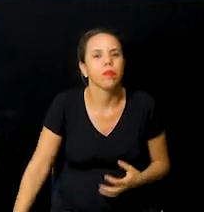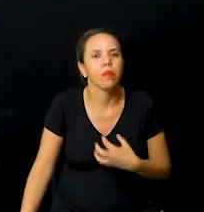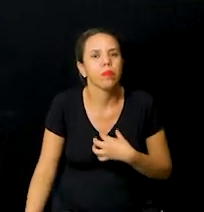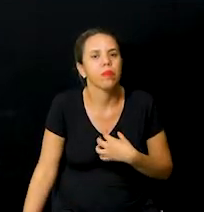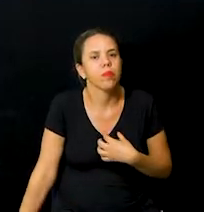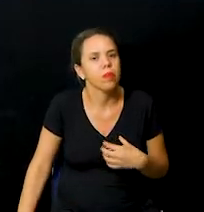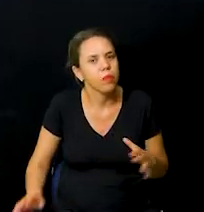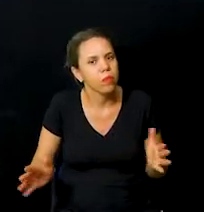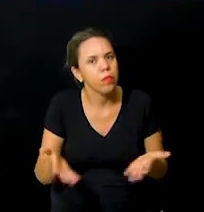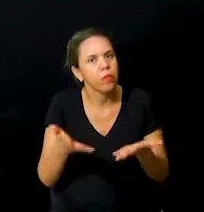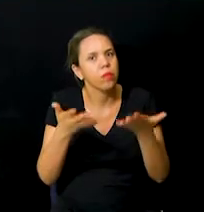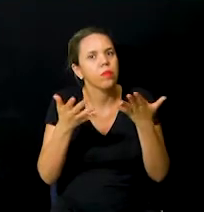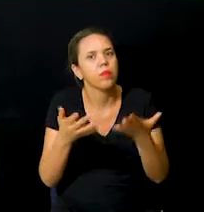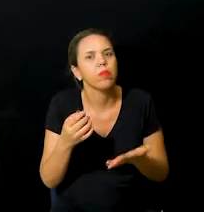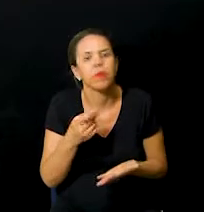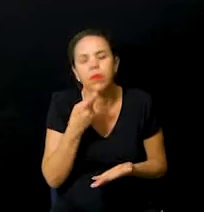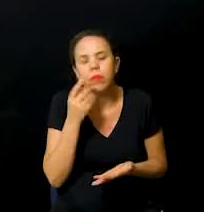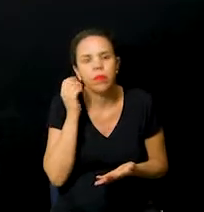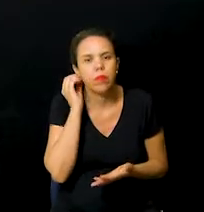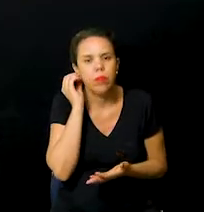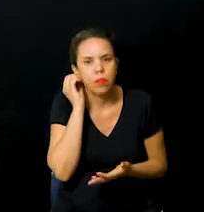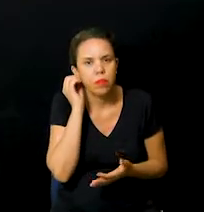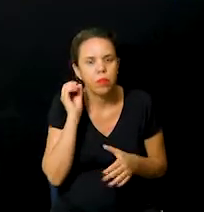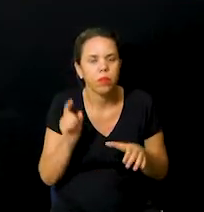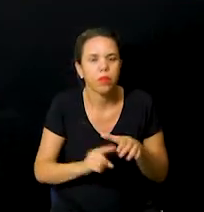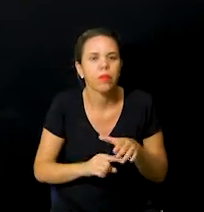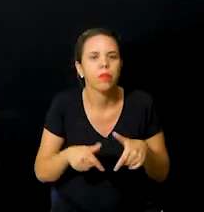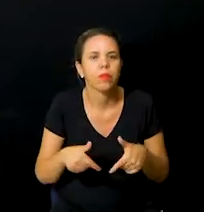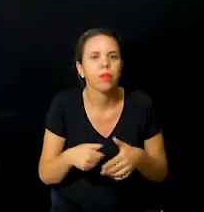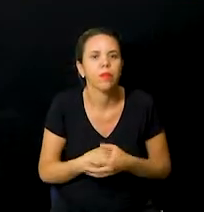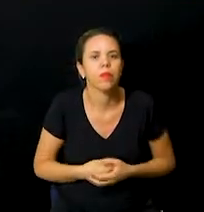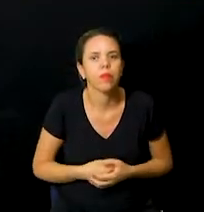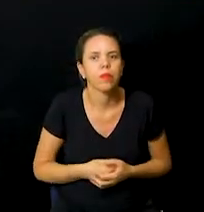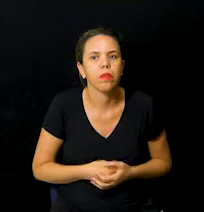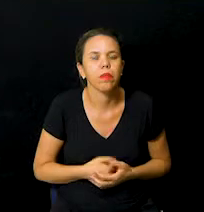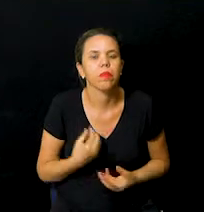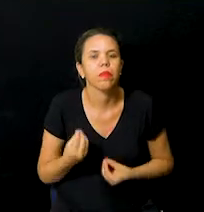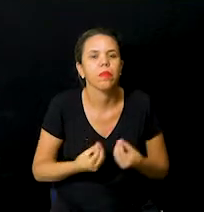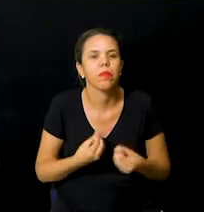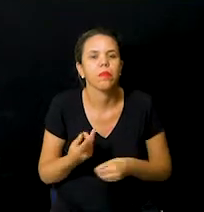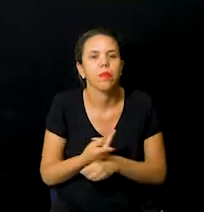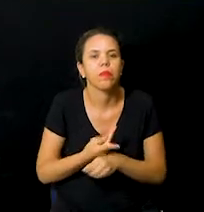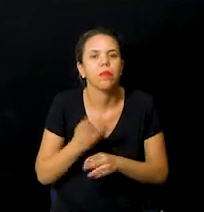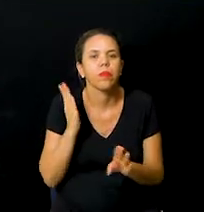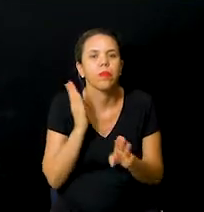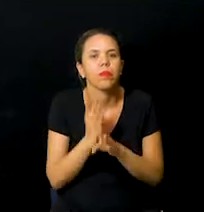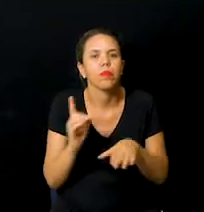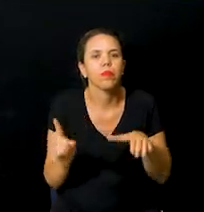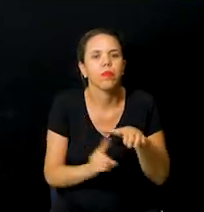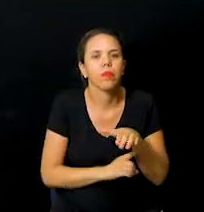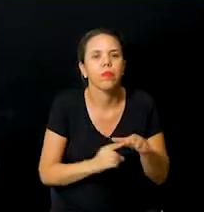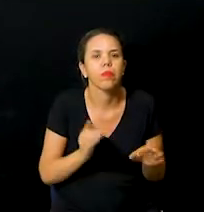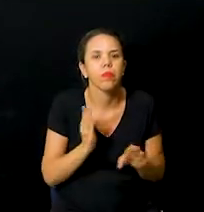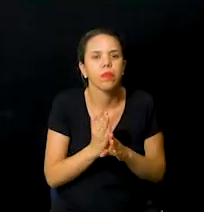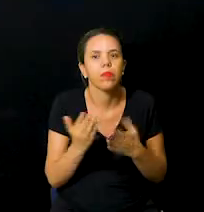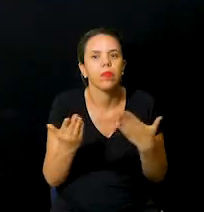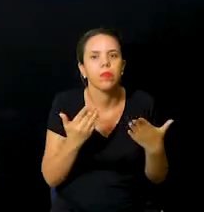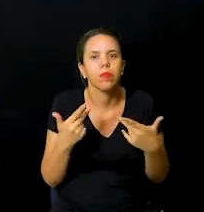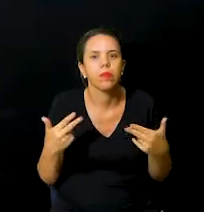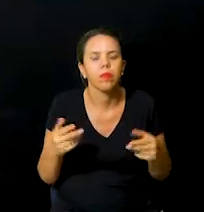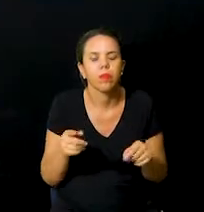sentindo motivada. Você falou em buscar a cliente. Sim. Como você busca essa cliente? Quais